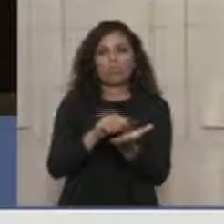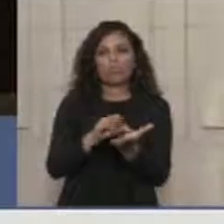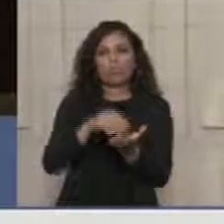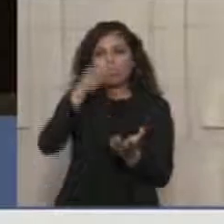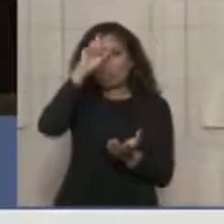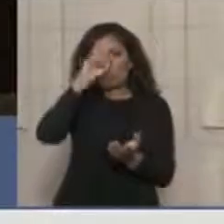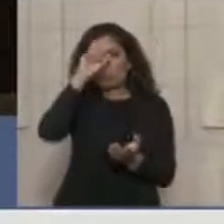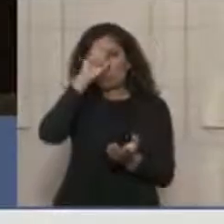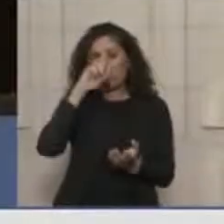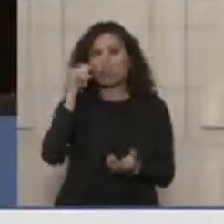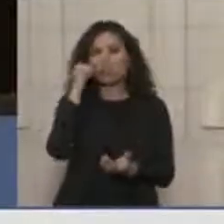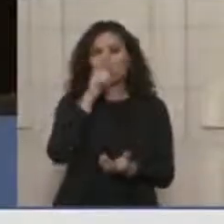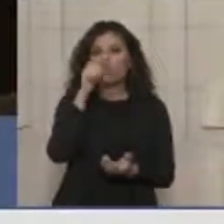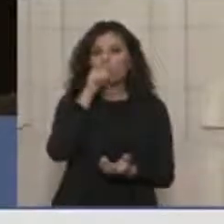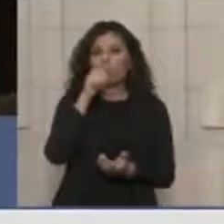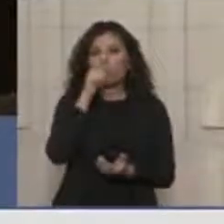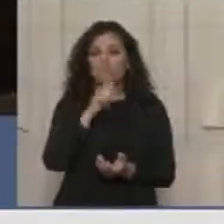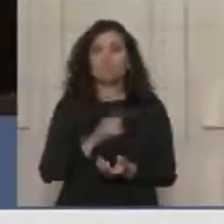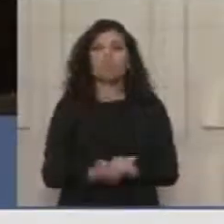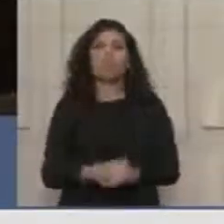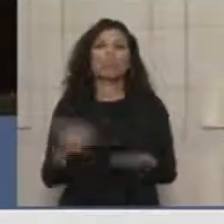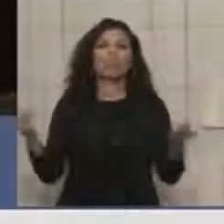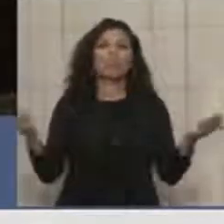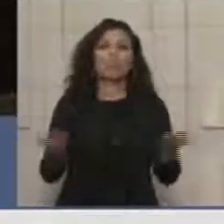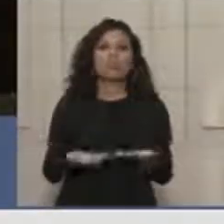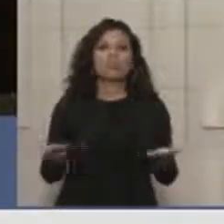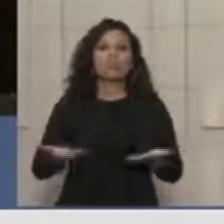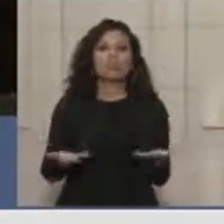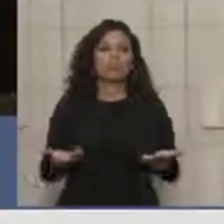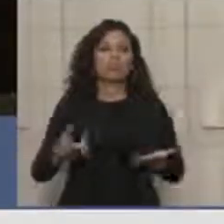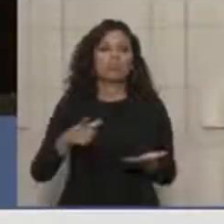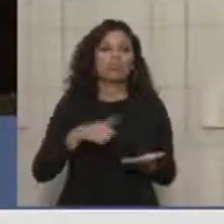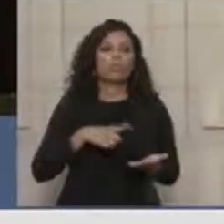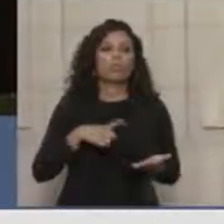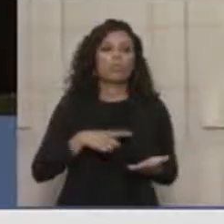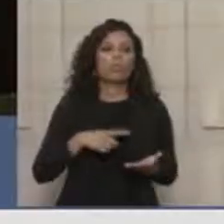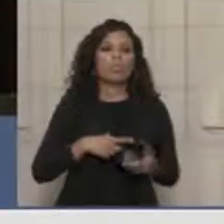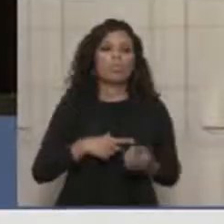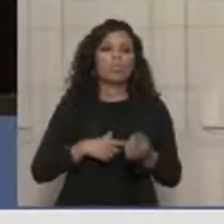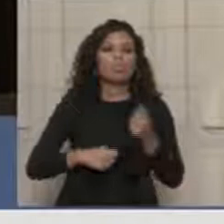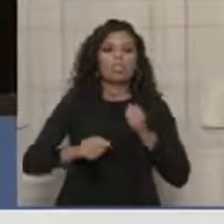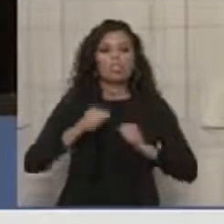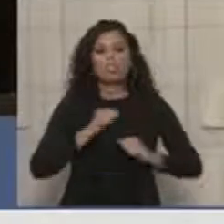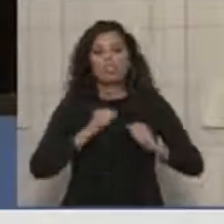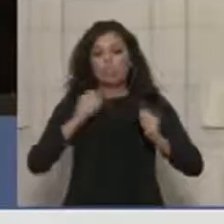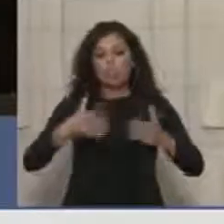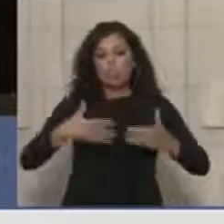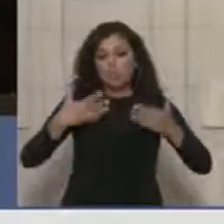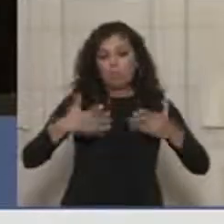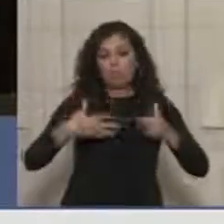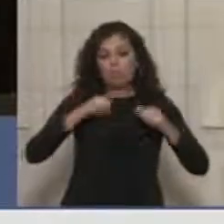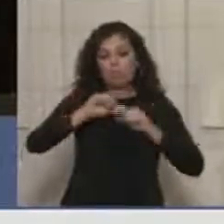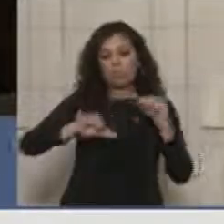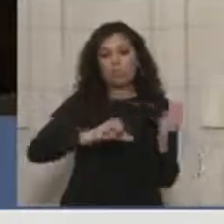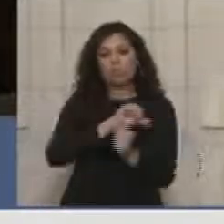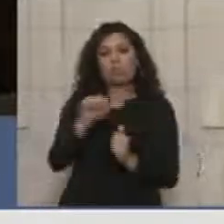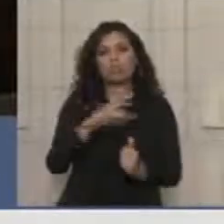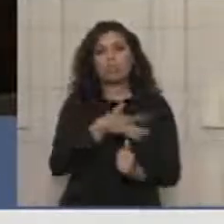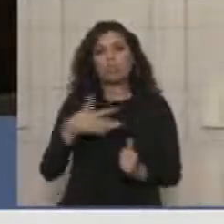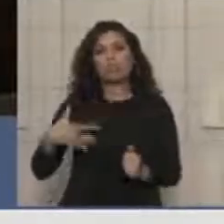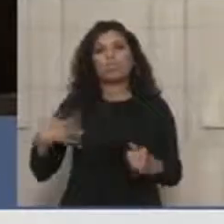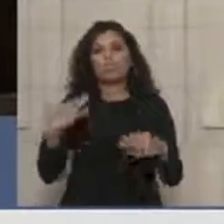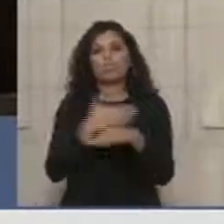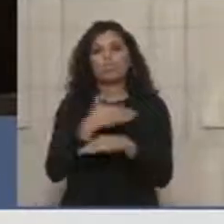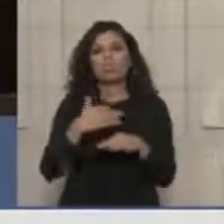da Mulher. E aí hoje a gente tem um fio de esperança na mudança da saúde de Cabo Frio, porque